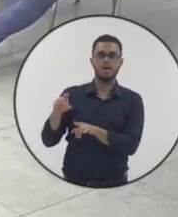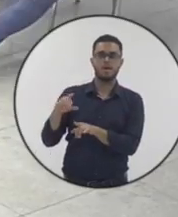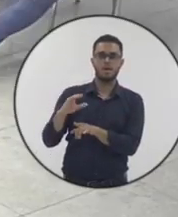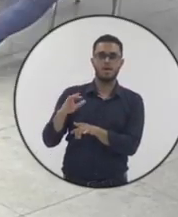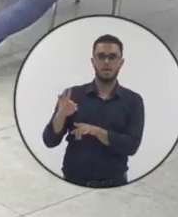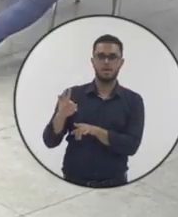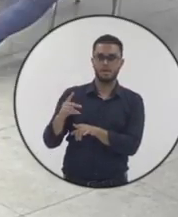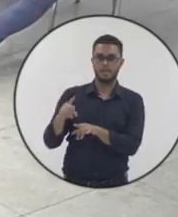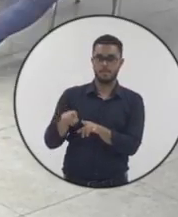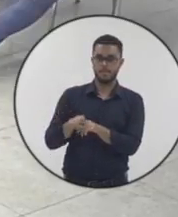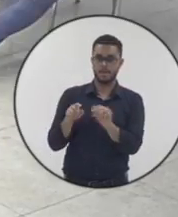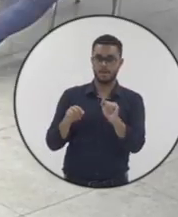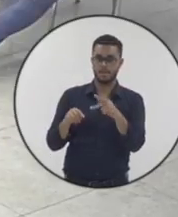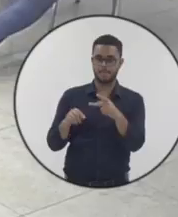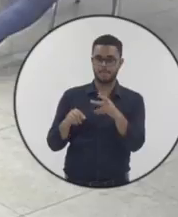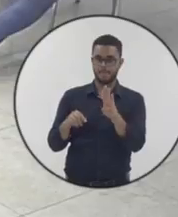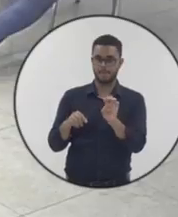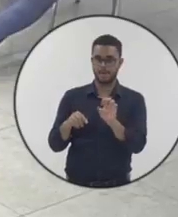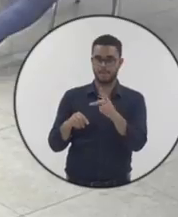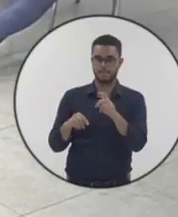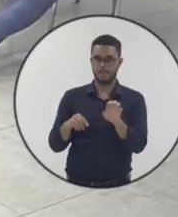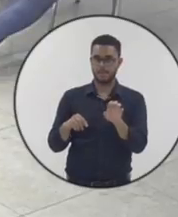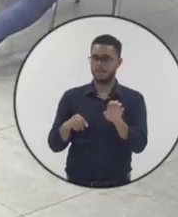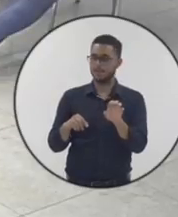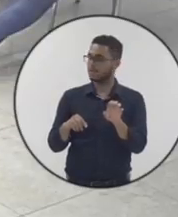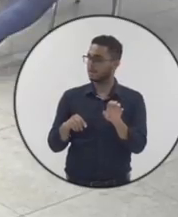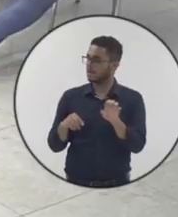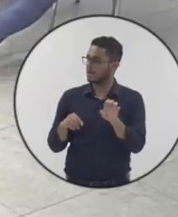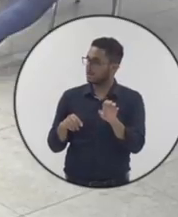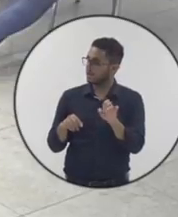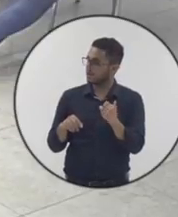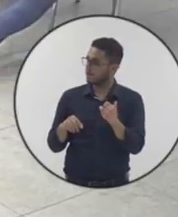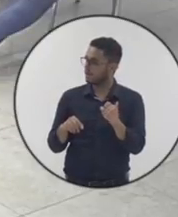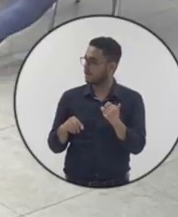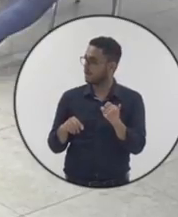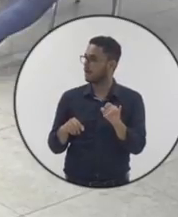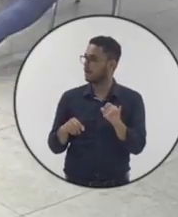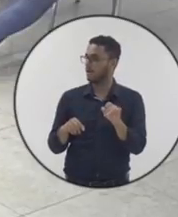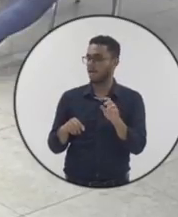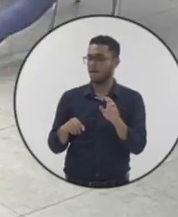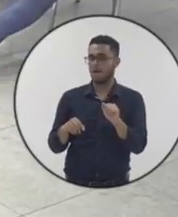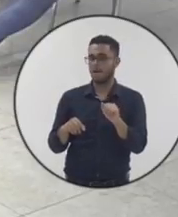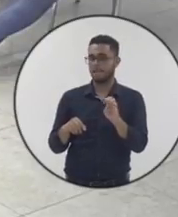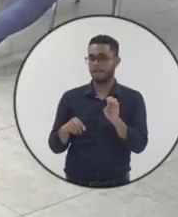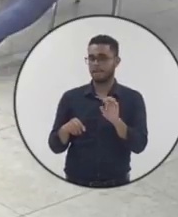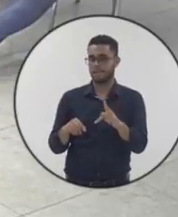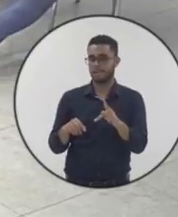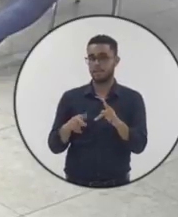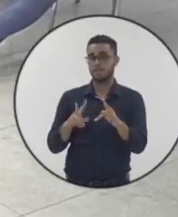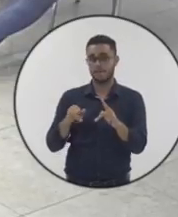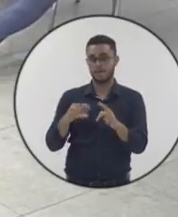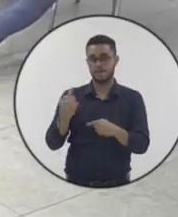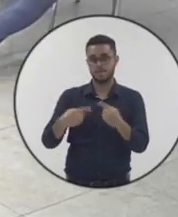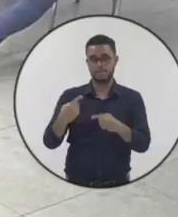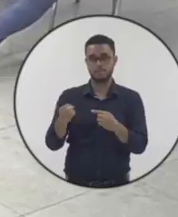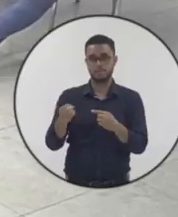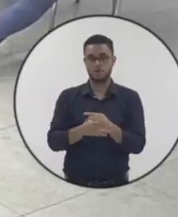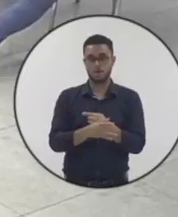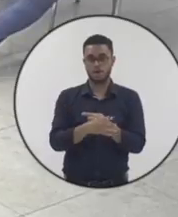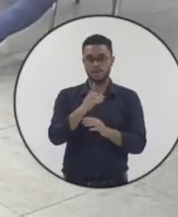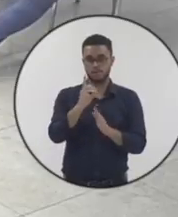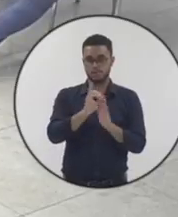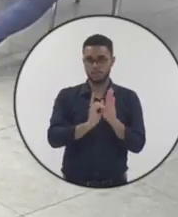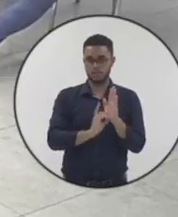ABEP, Associação Brasileira de Ensino de Psicologia, esse é um ano que nós vamos debater as novas diretrizes curriculares